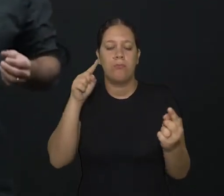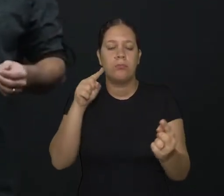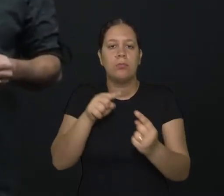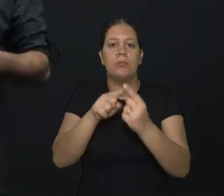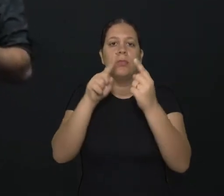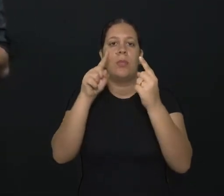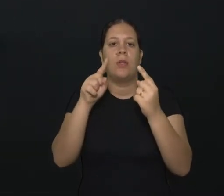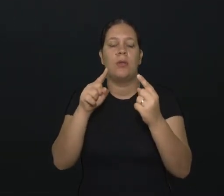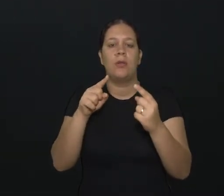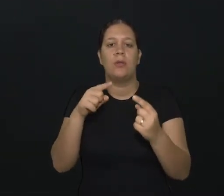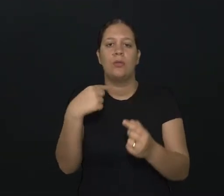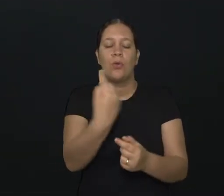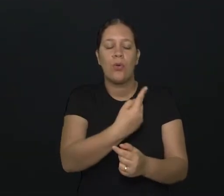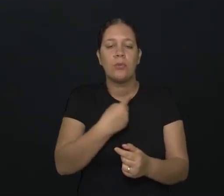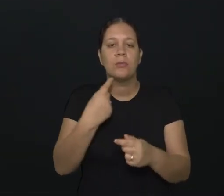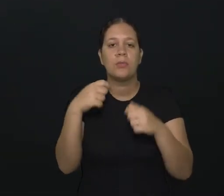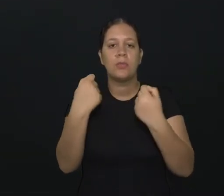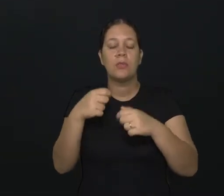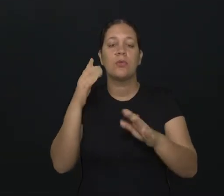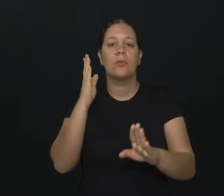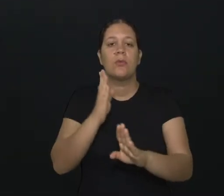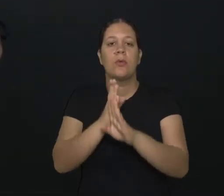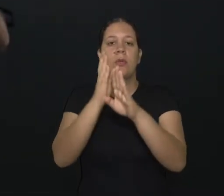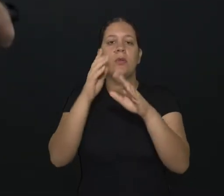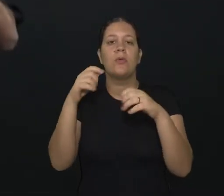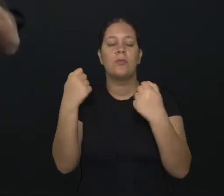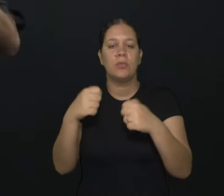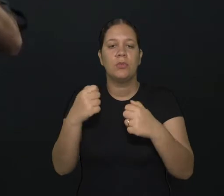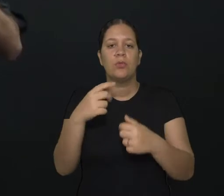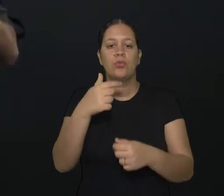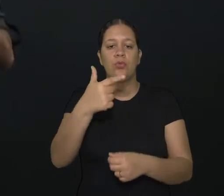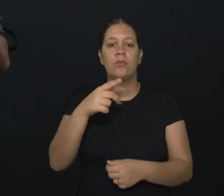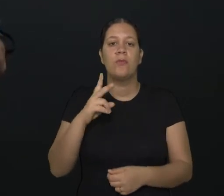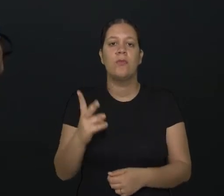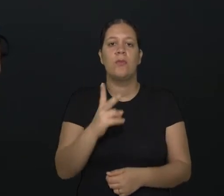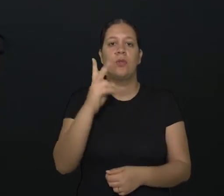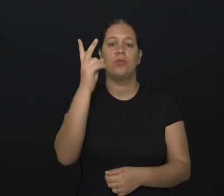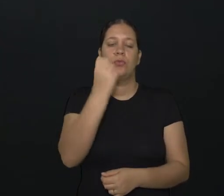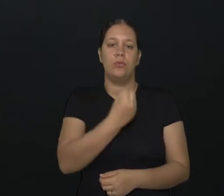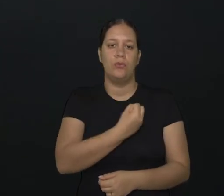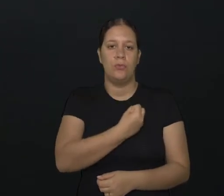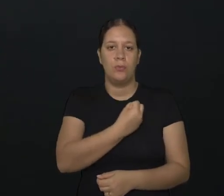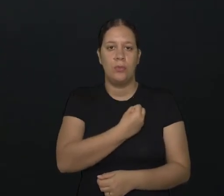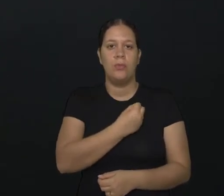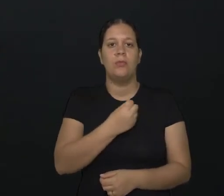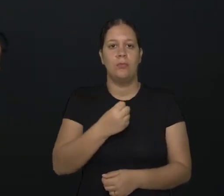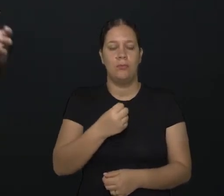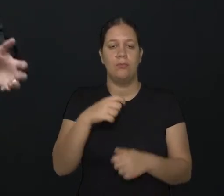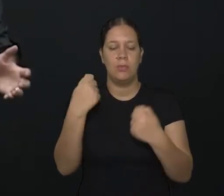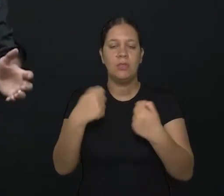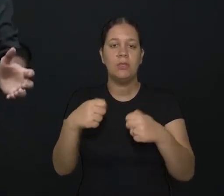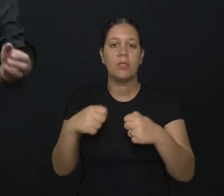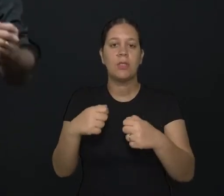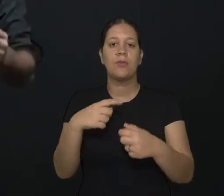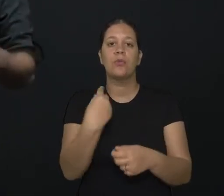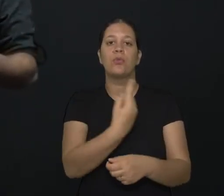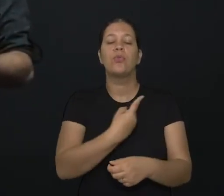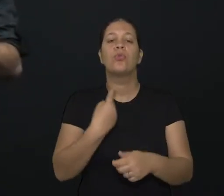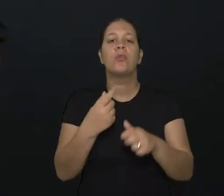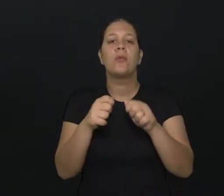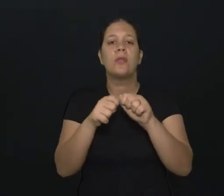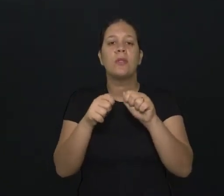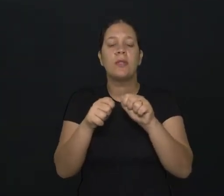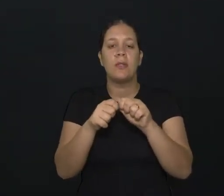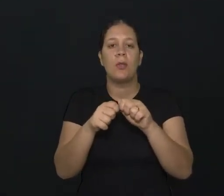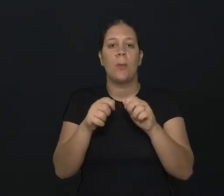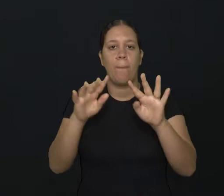pontos. Então, para que eu possa determinar essa reta, eu preciso de 2 valores numéricos para o seu par ordenado. Como é que a